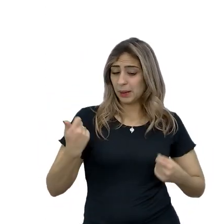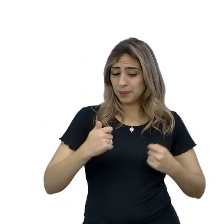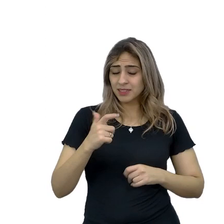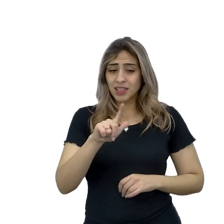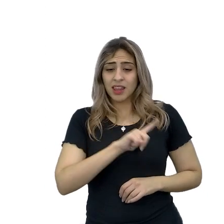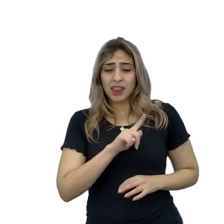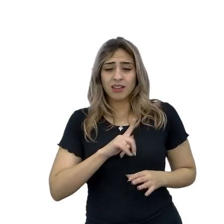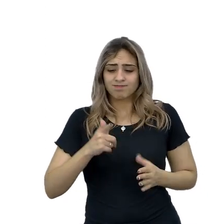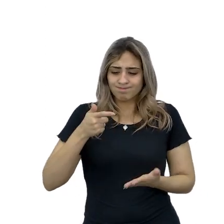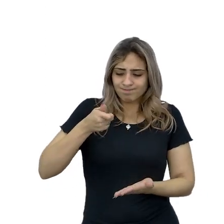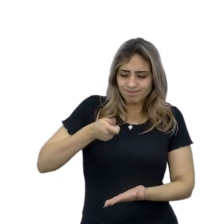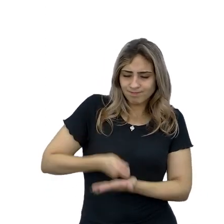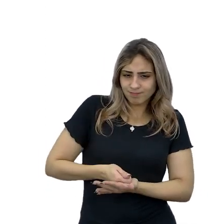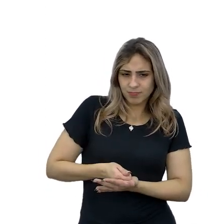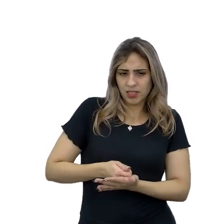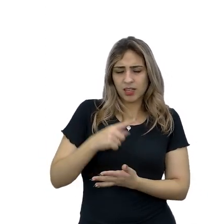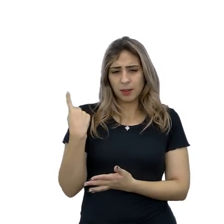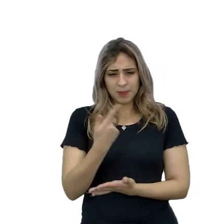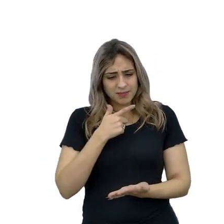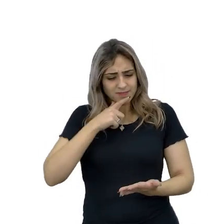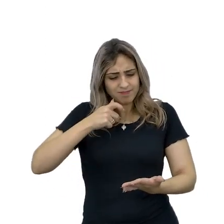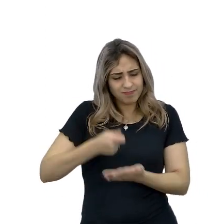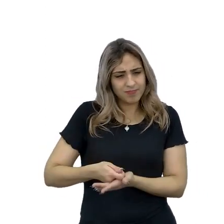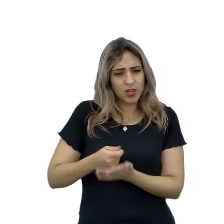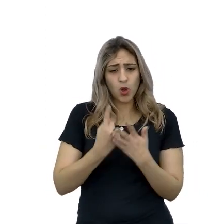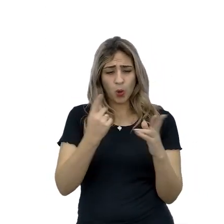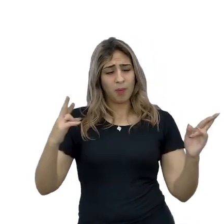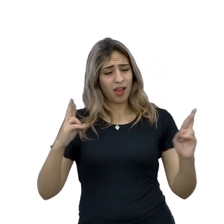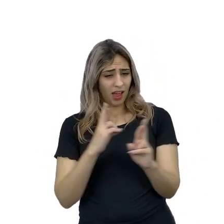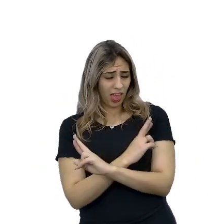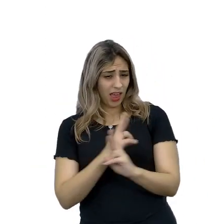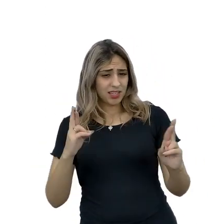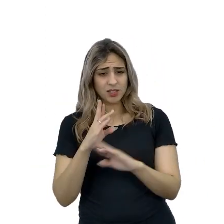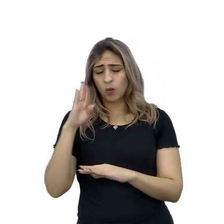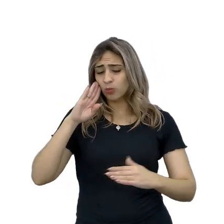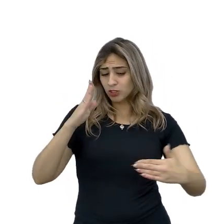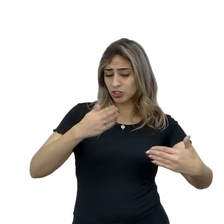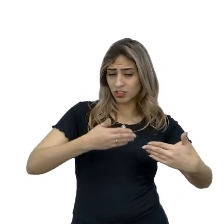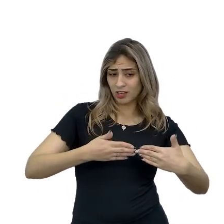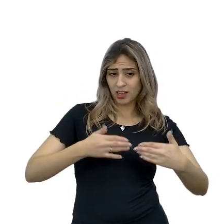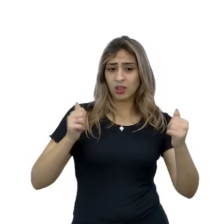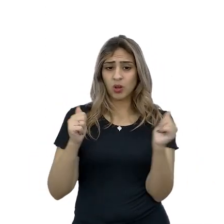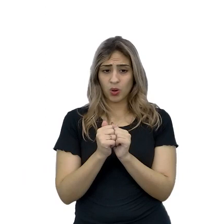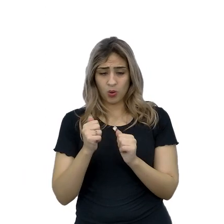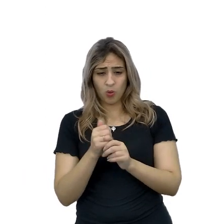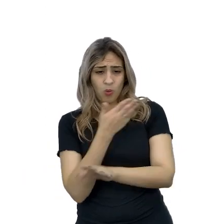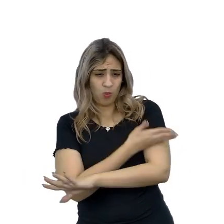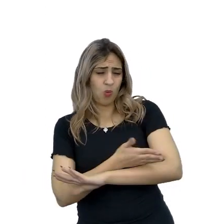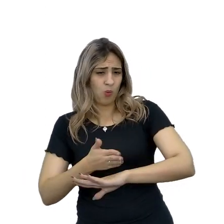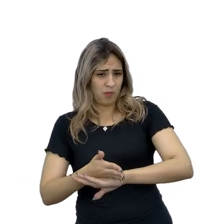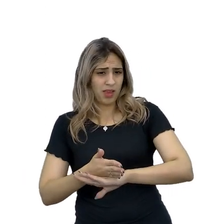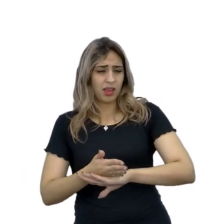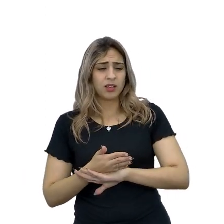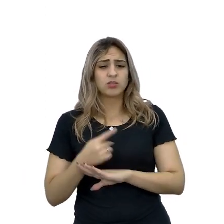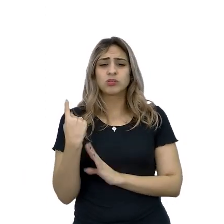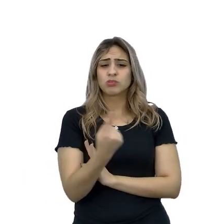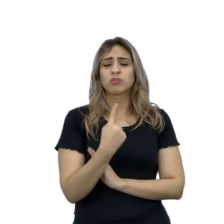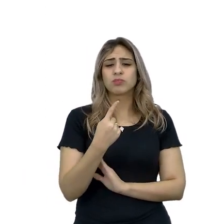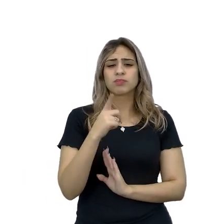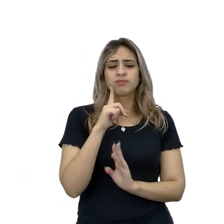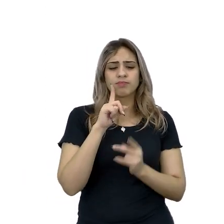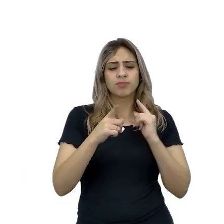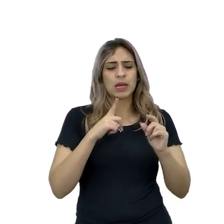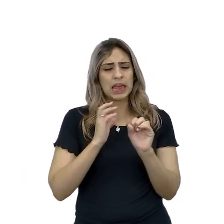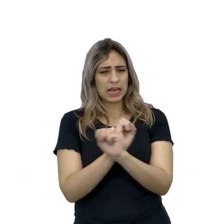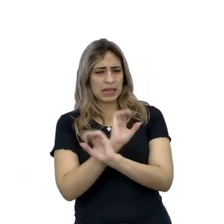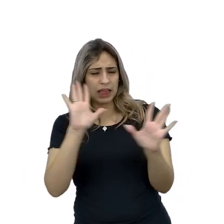precisa ela exige uma relação direta com o enunciado, né? Então, o comando tem que